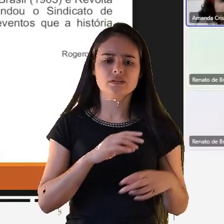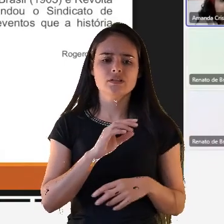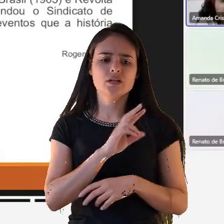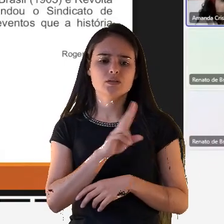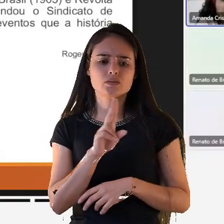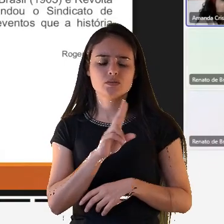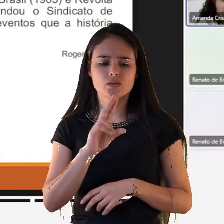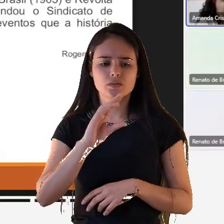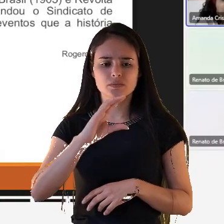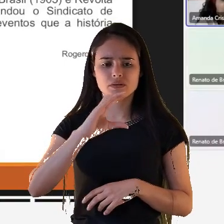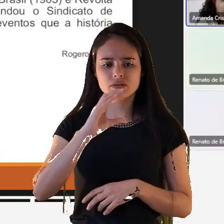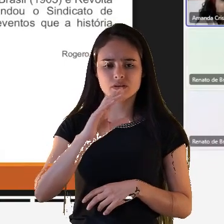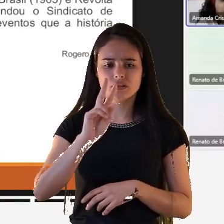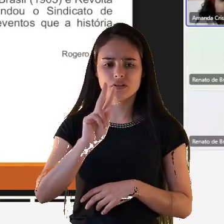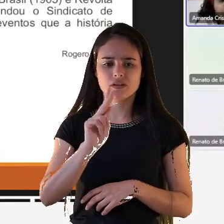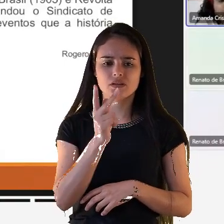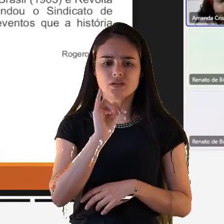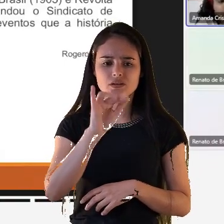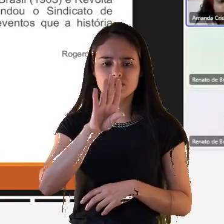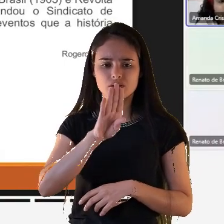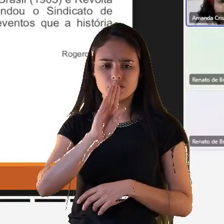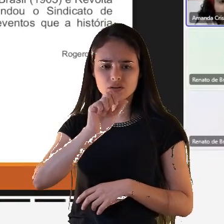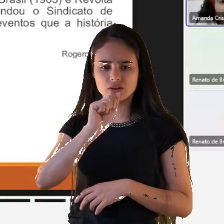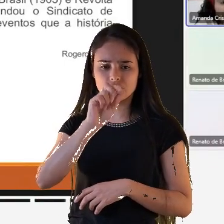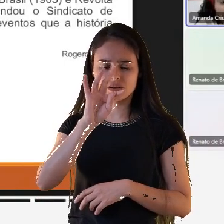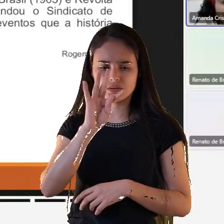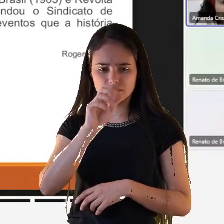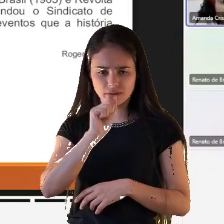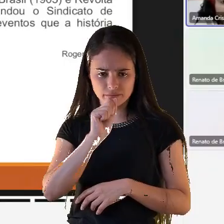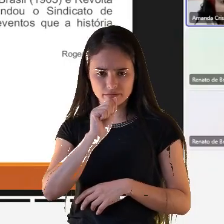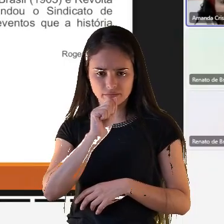porque eles diziam que todos os seus